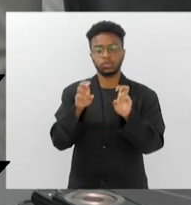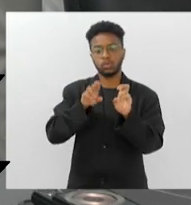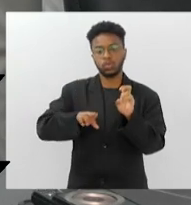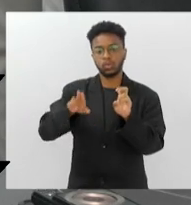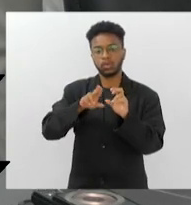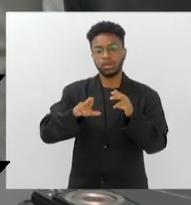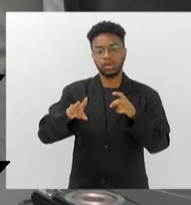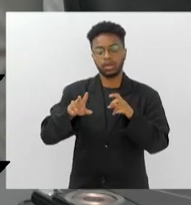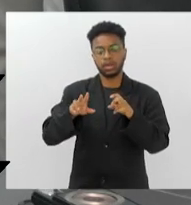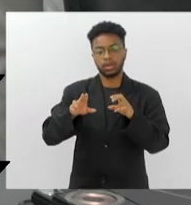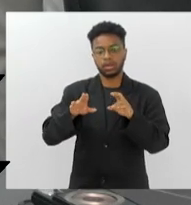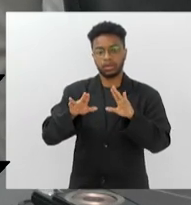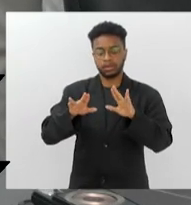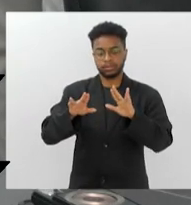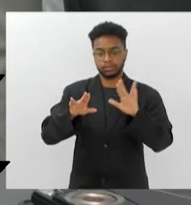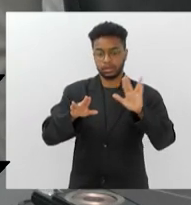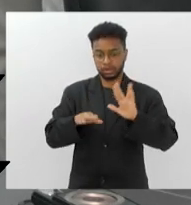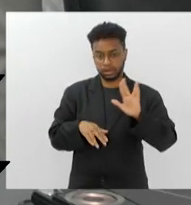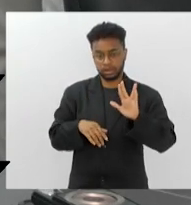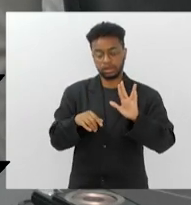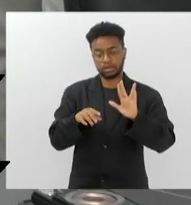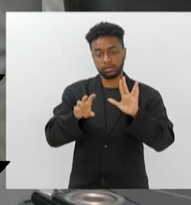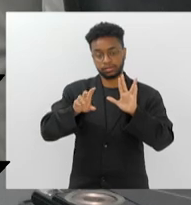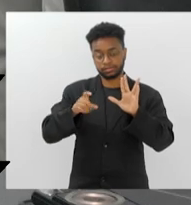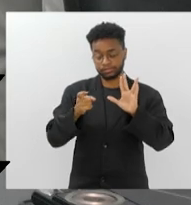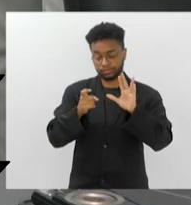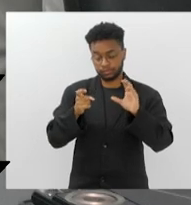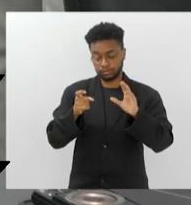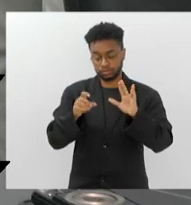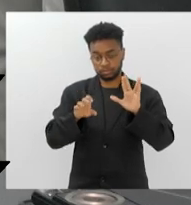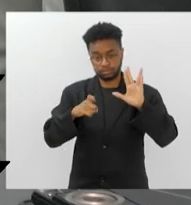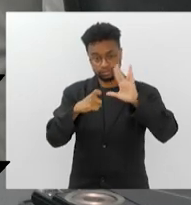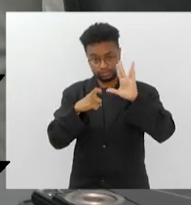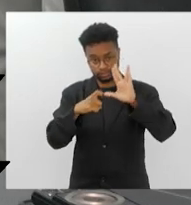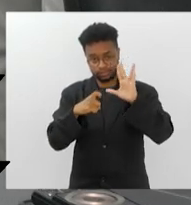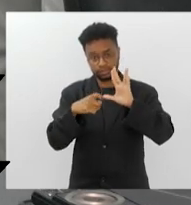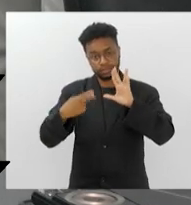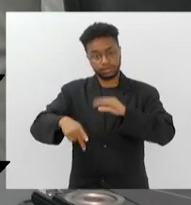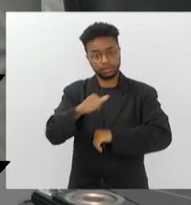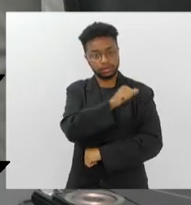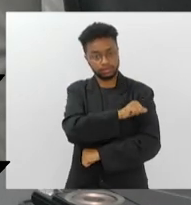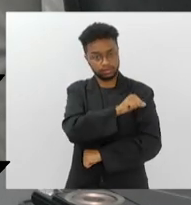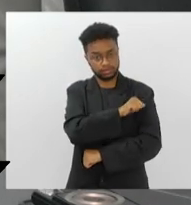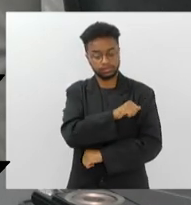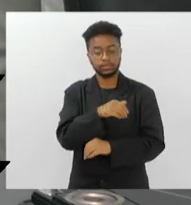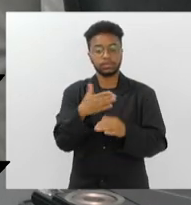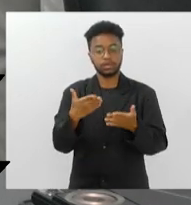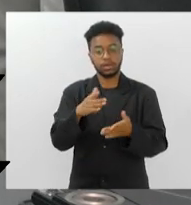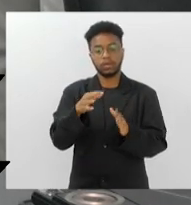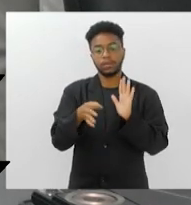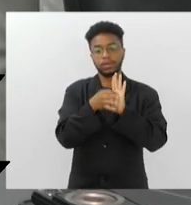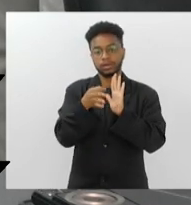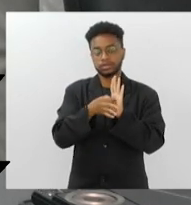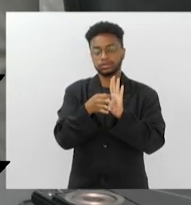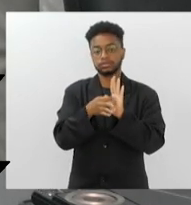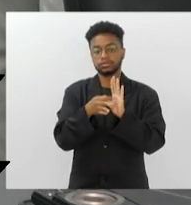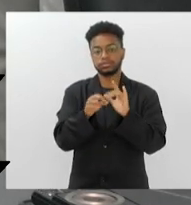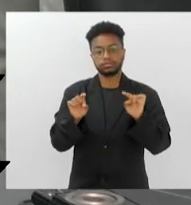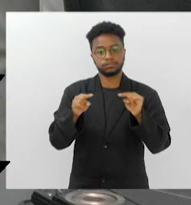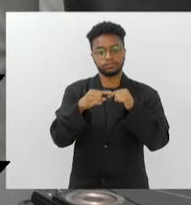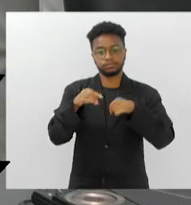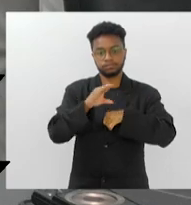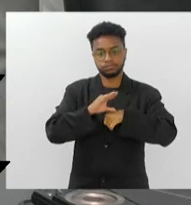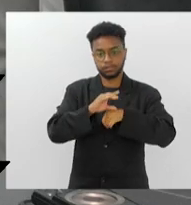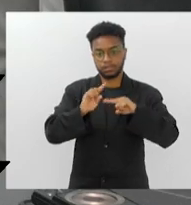cannabis no estado do Rio de Janeiro parecer é pela constitucionalidade com emendas concluindo por substitutivo